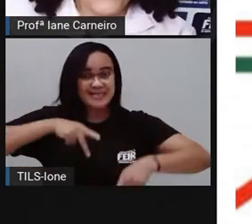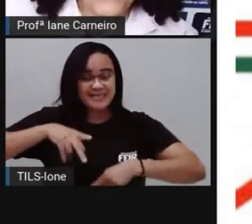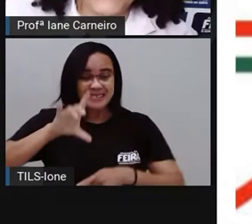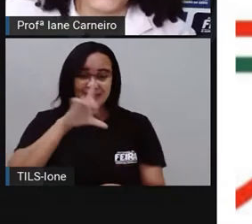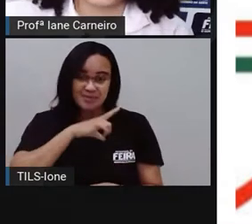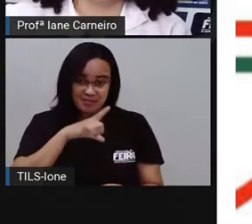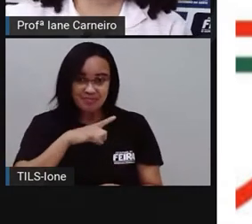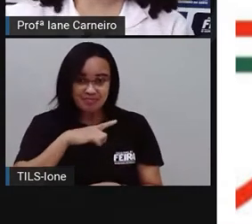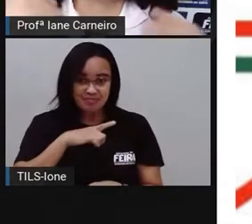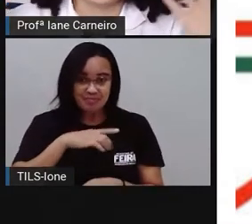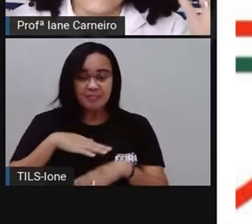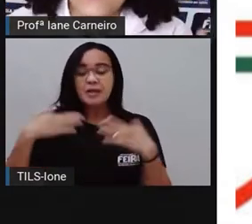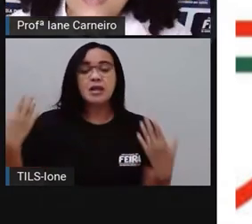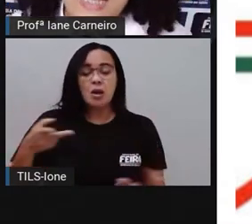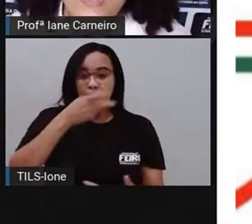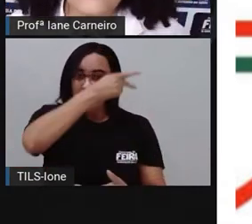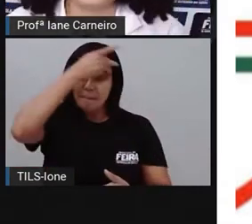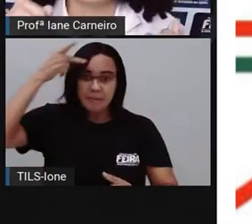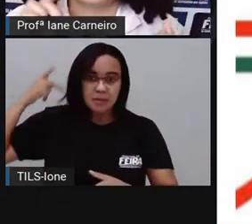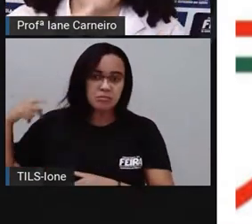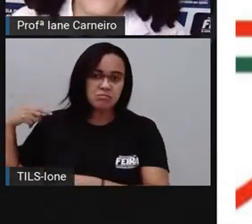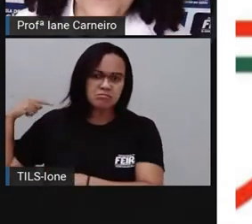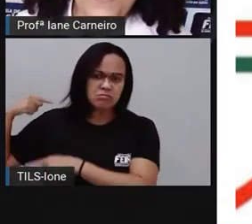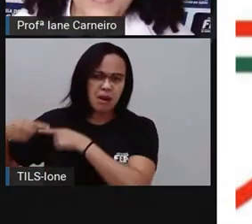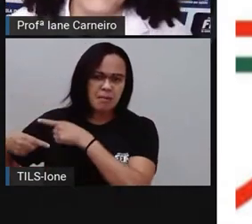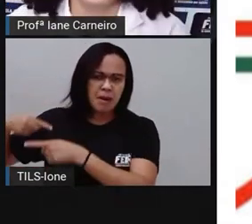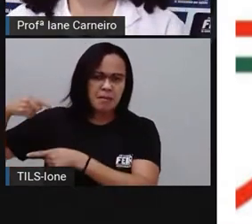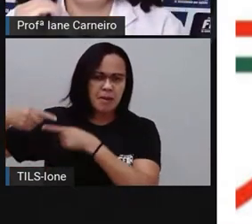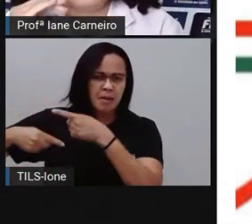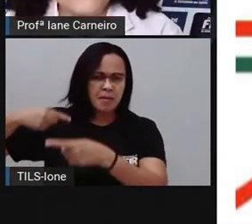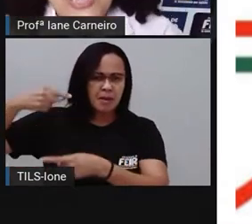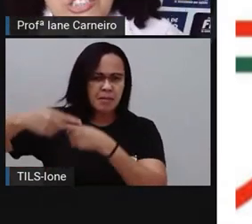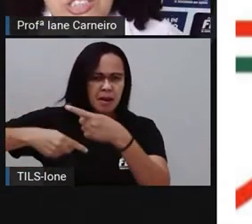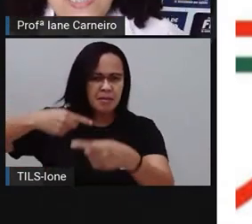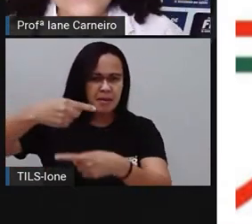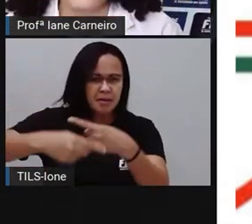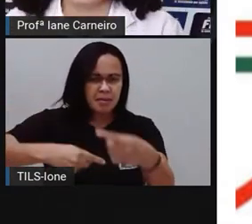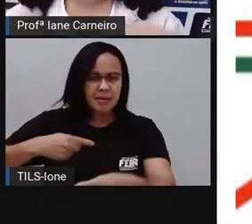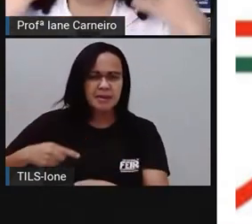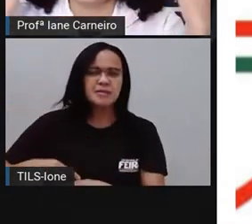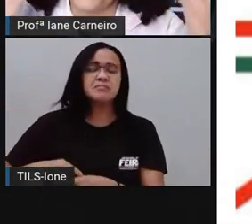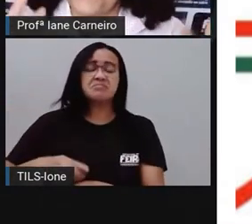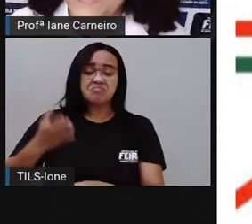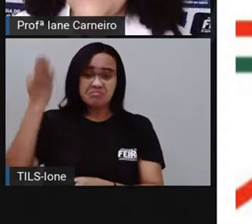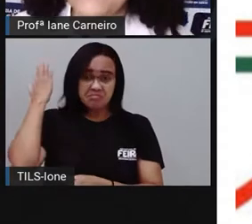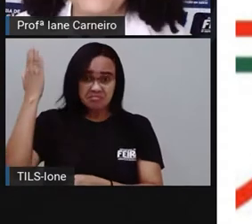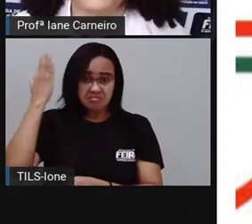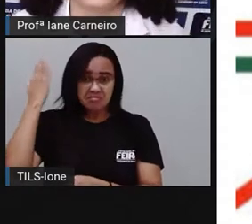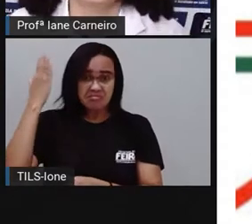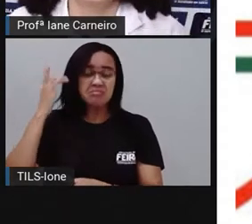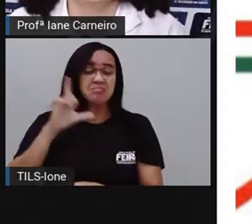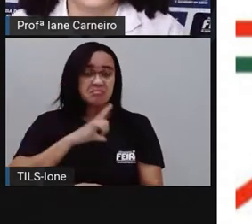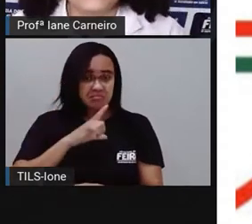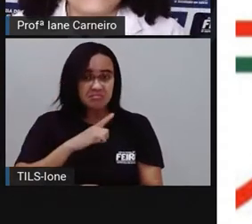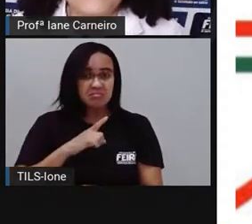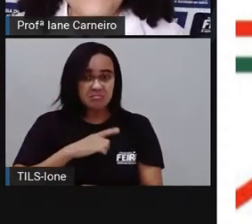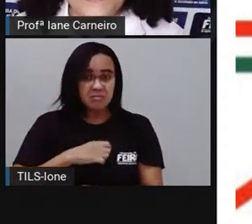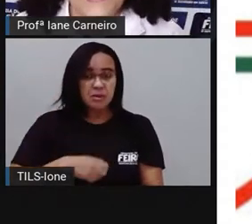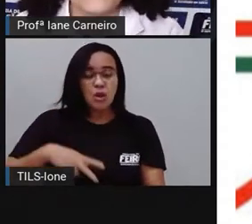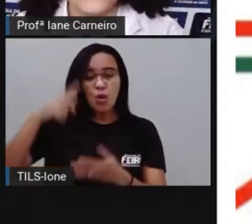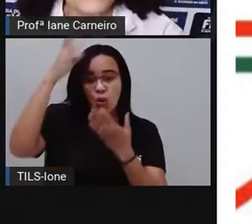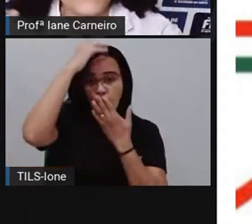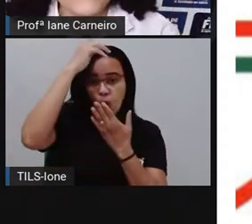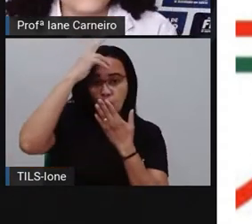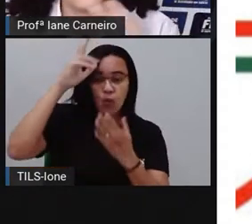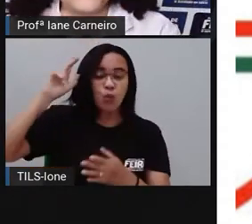seja, pessoas, né, que são descendentes de quilombola, de indígenas, né, povo europeu também, né? Então, a gente